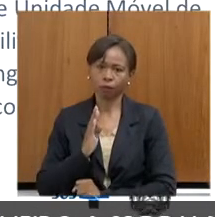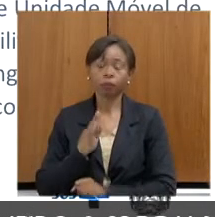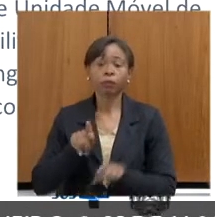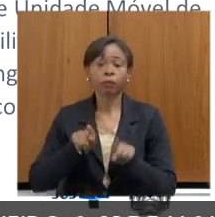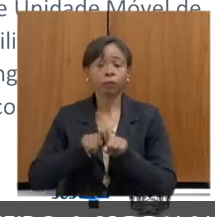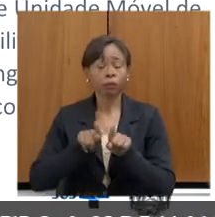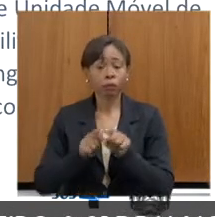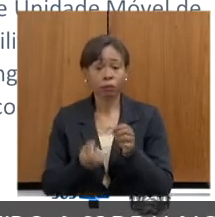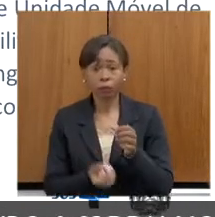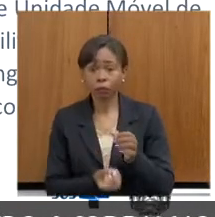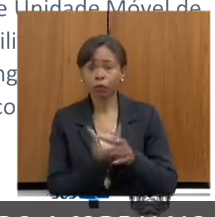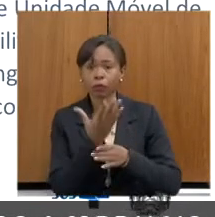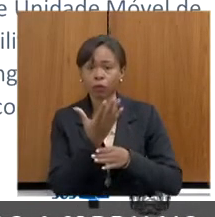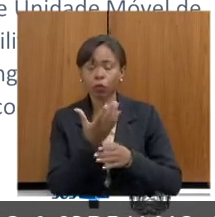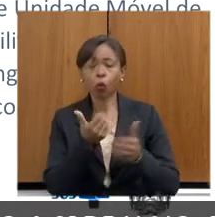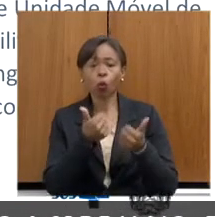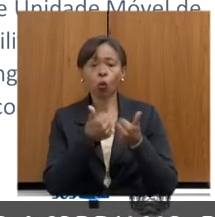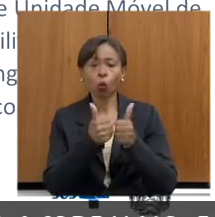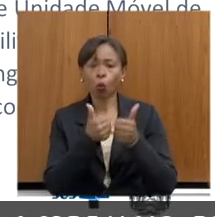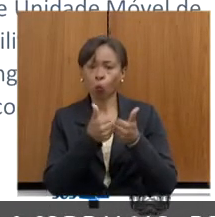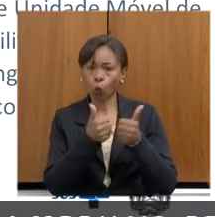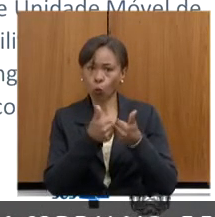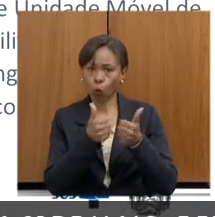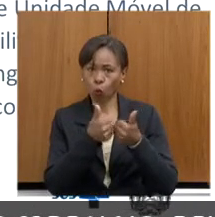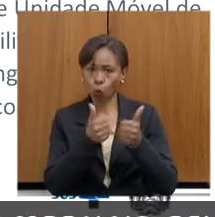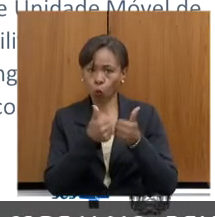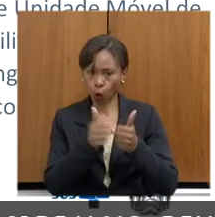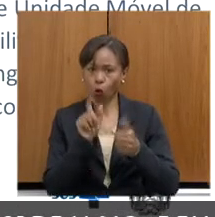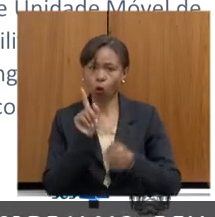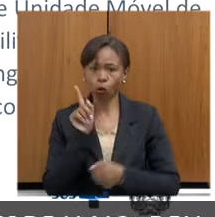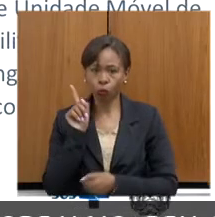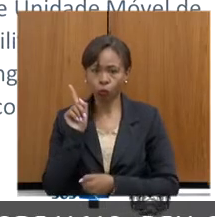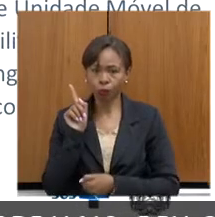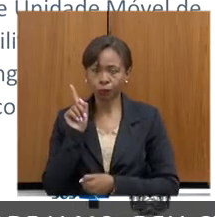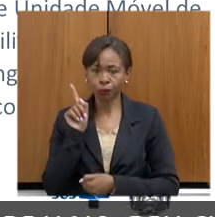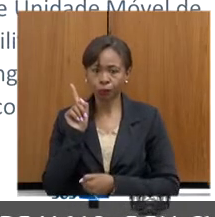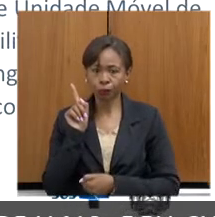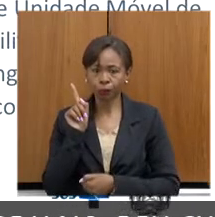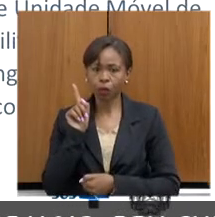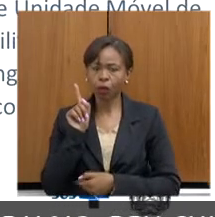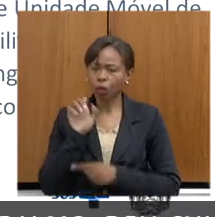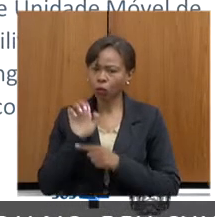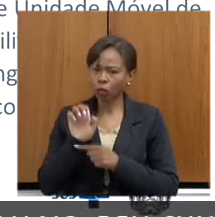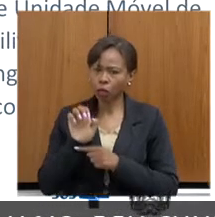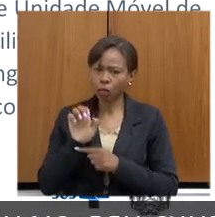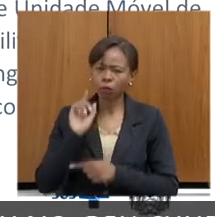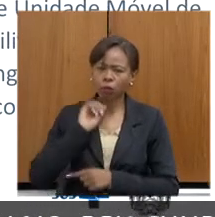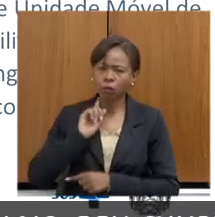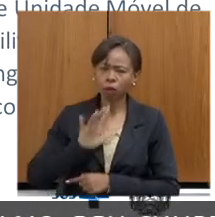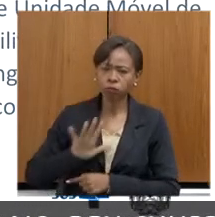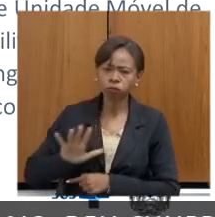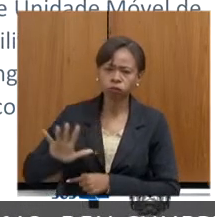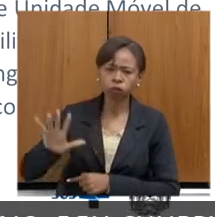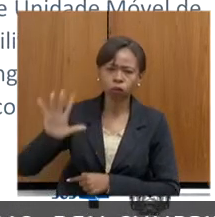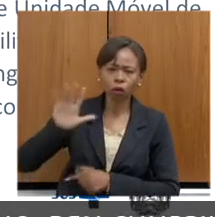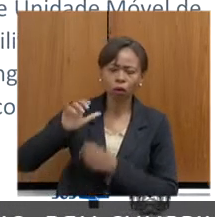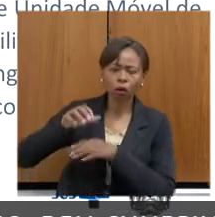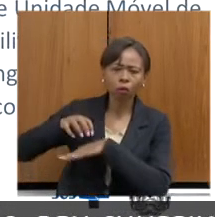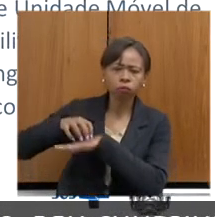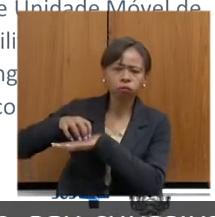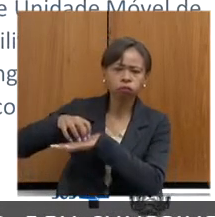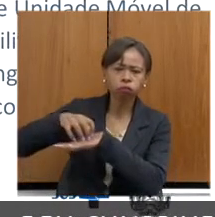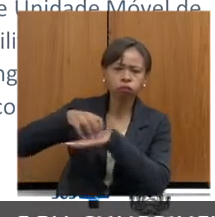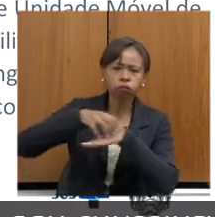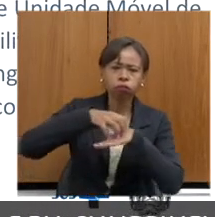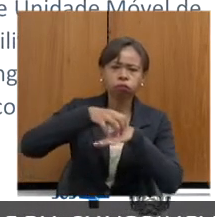um ônibus que vai rodar o estado como um todo especialmente em municípios menores que não não